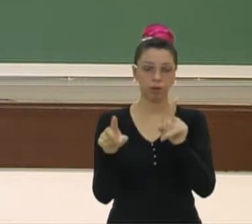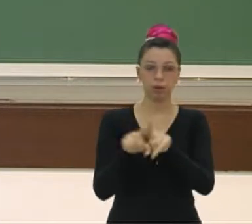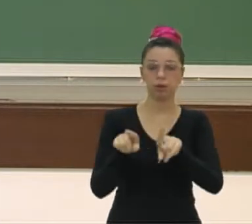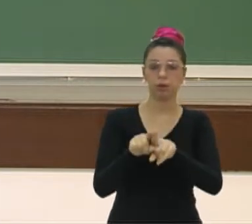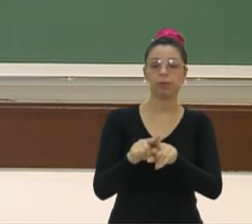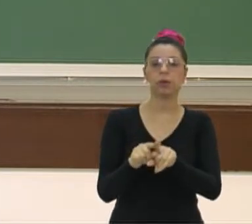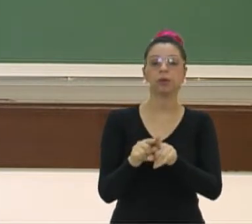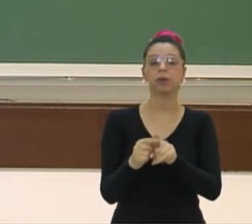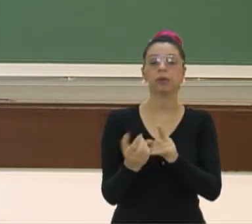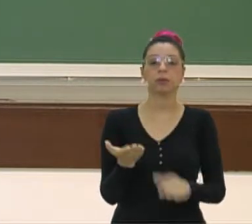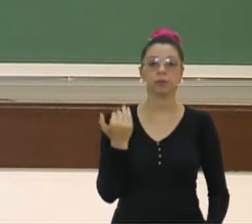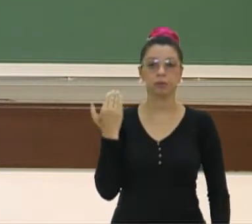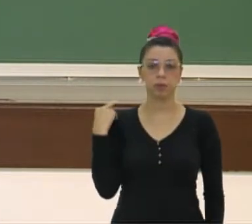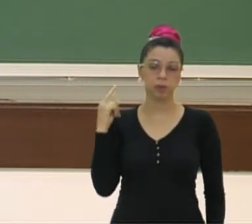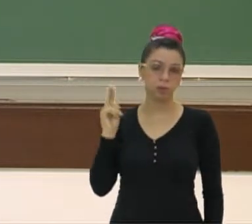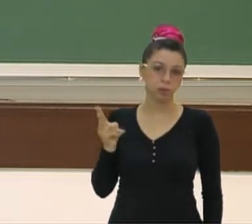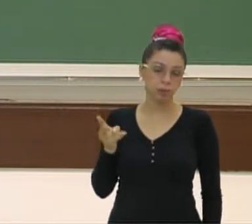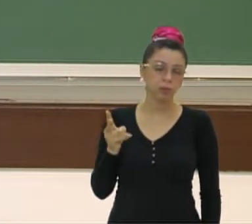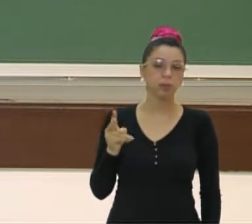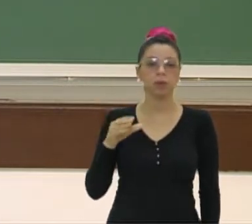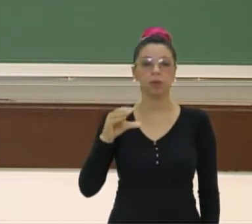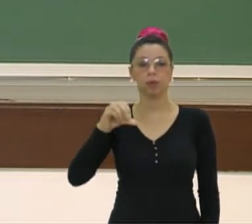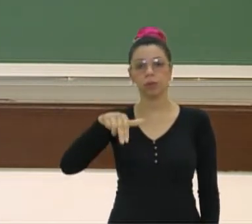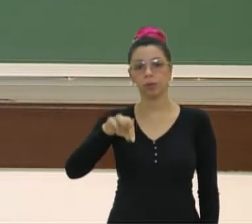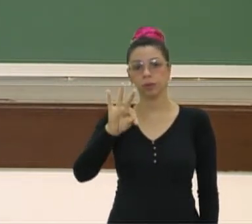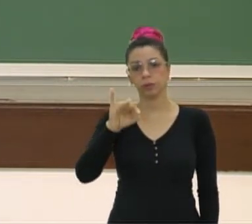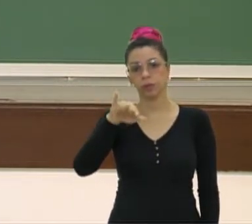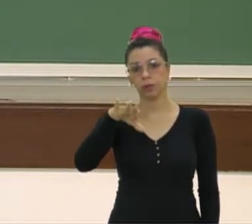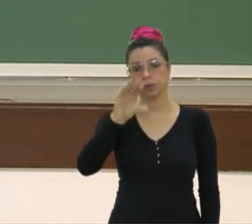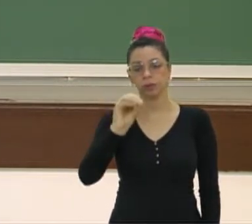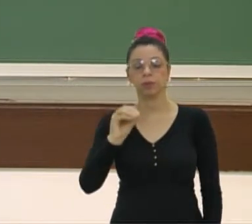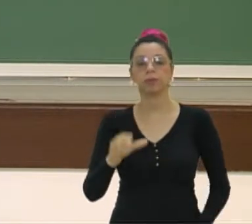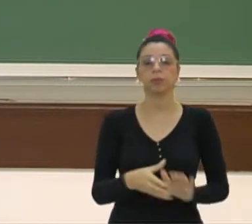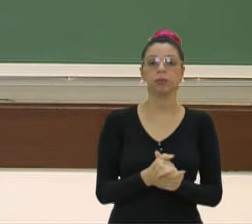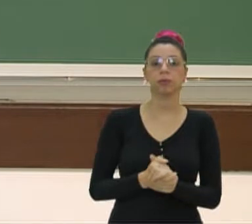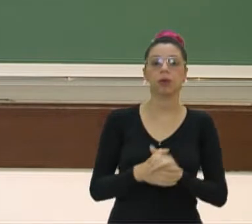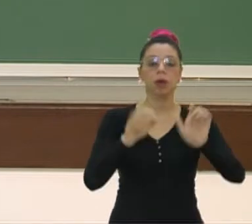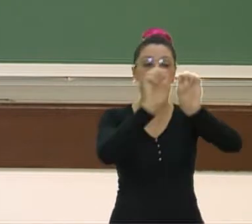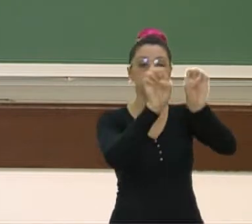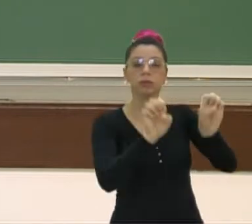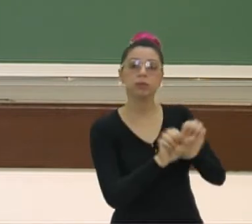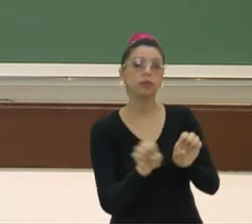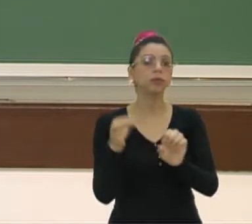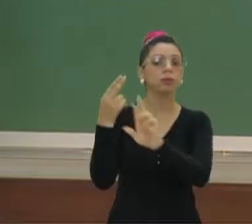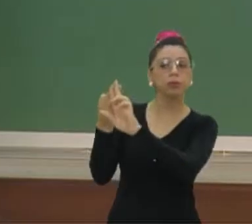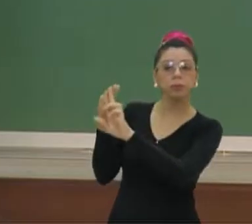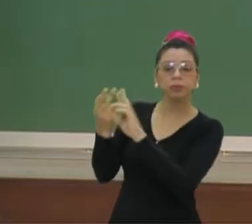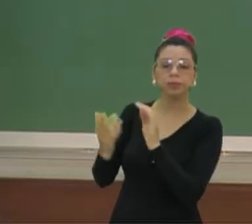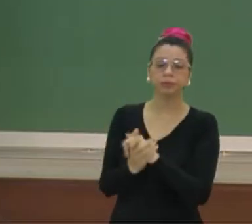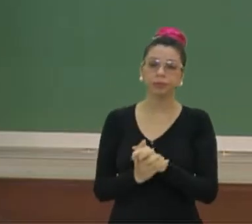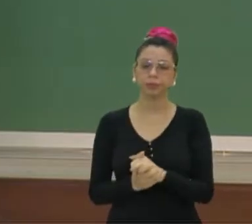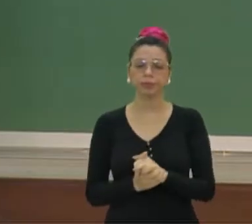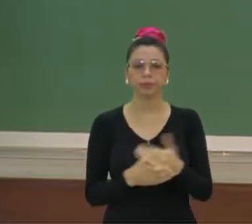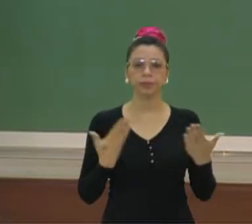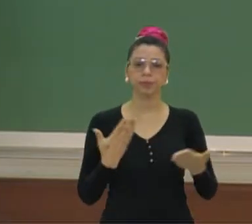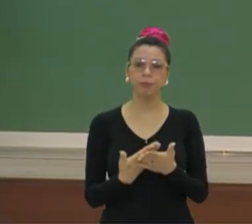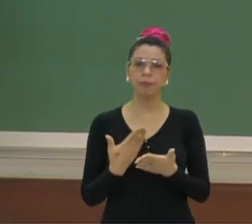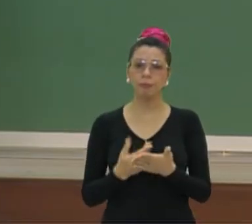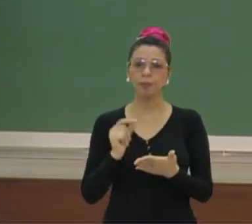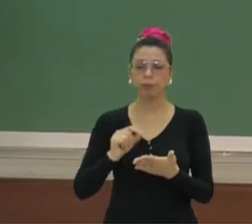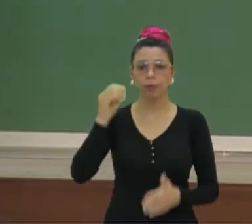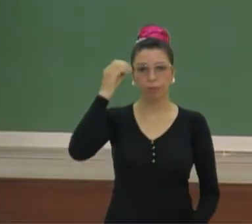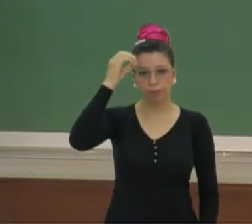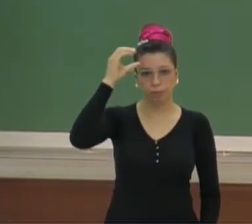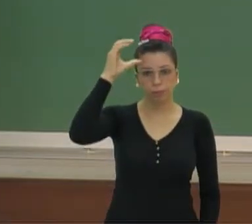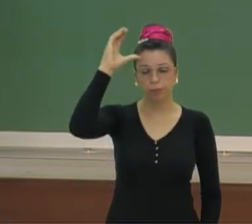passado contínuo, as suas formas, estruturas e os seus usos. Na aula de hoje, nós vamos manter a ampliação do nosso